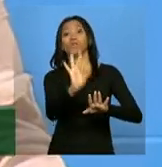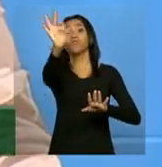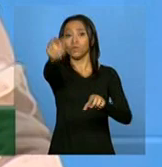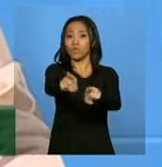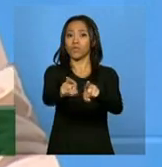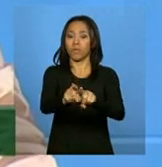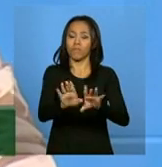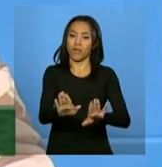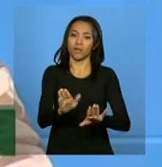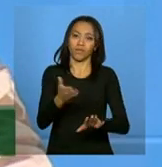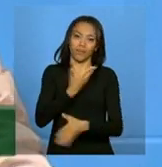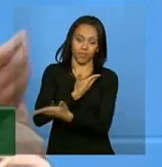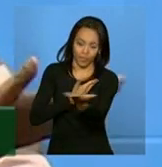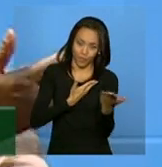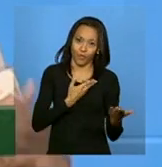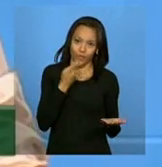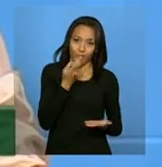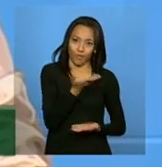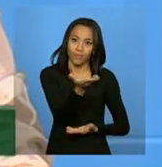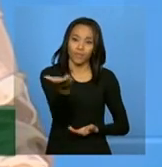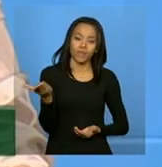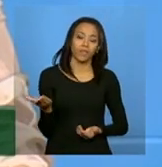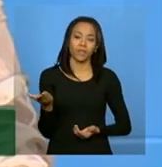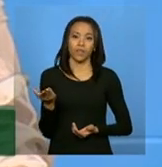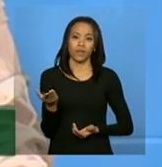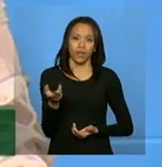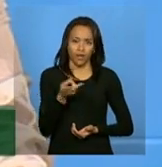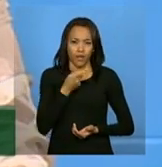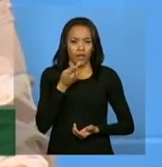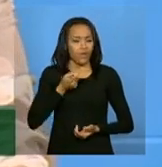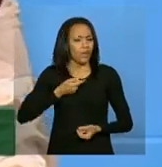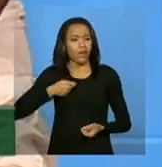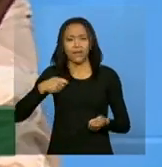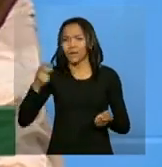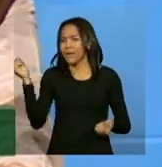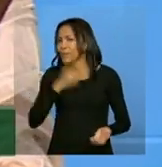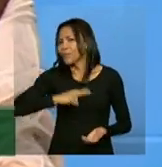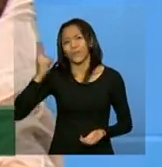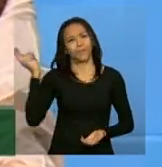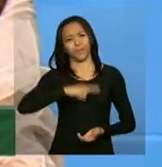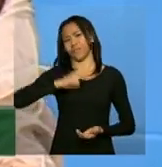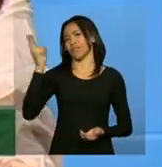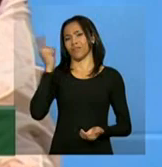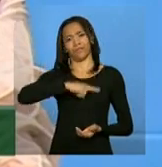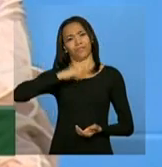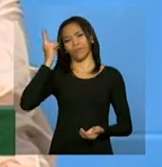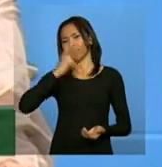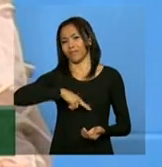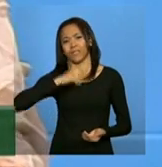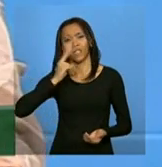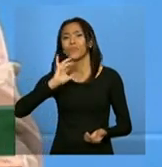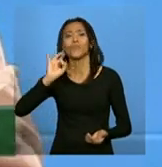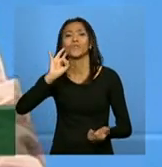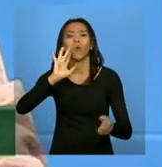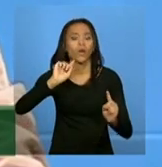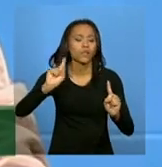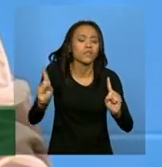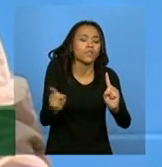Mas, amigos, eu diria que são emergências. Não são simplesmente